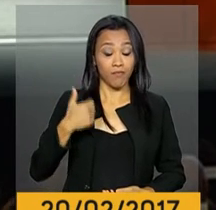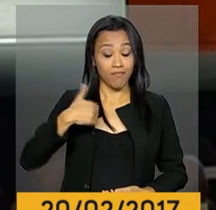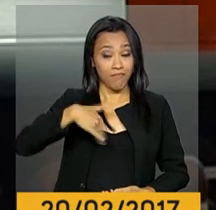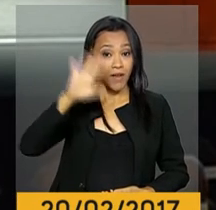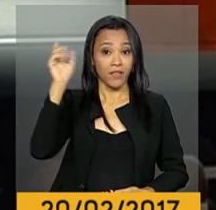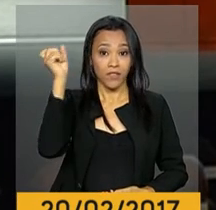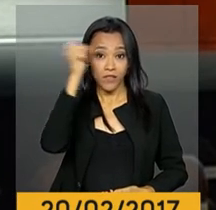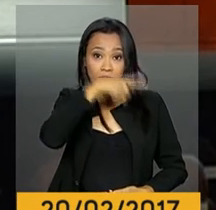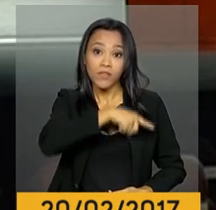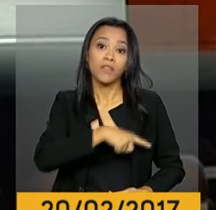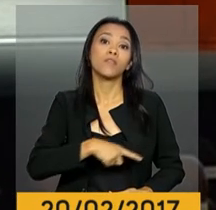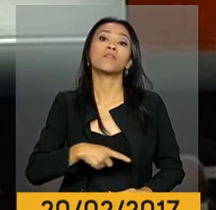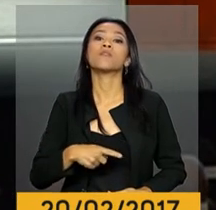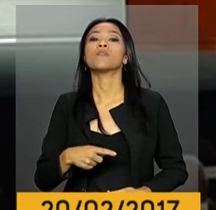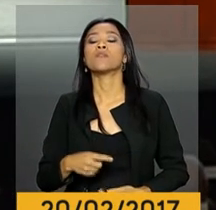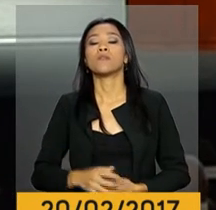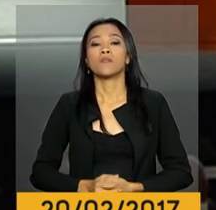dificuldade